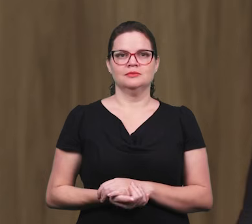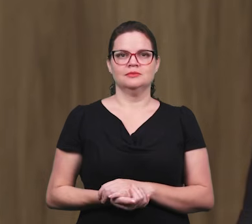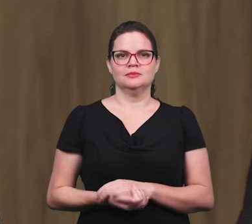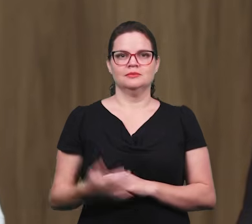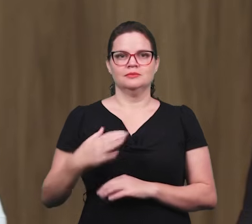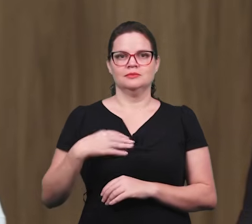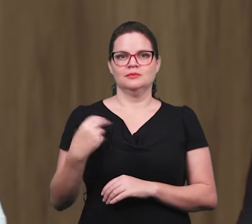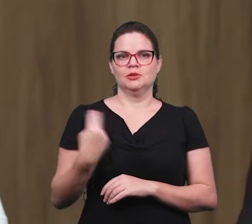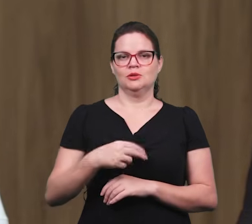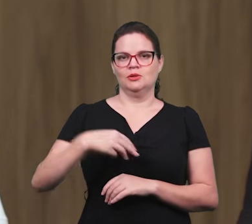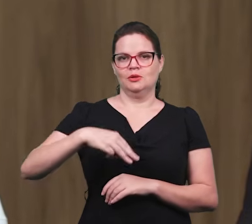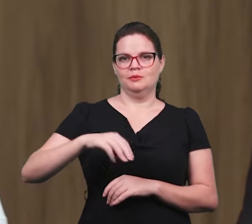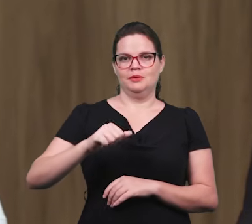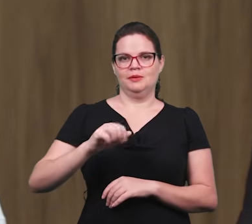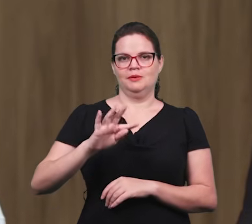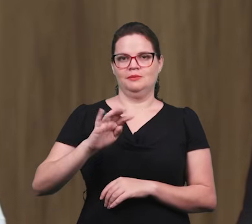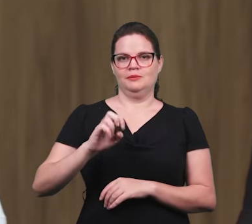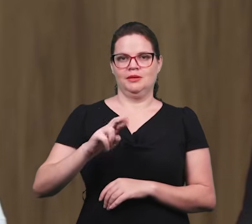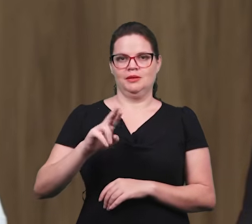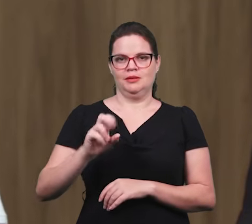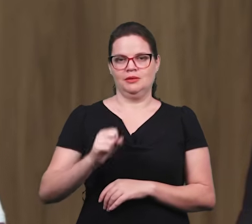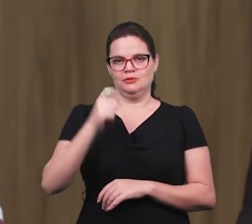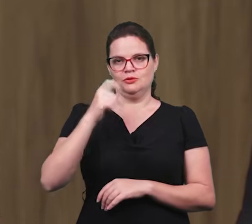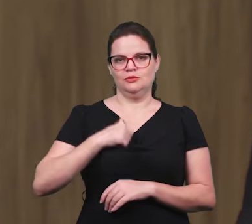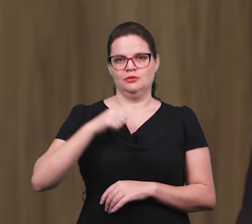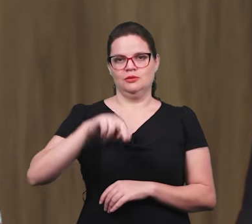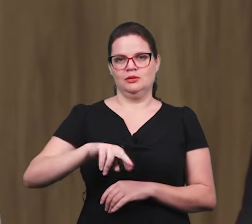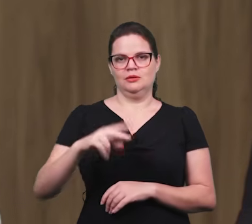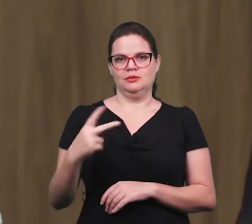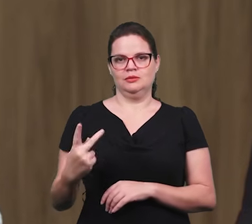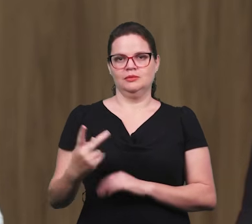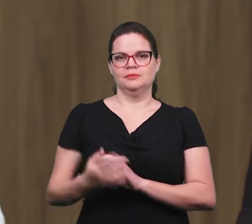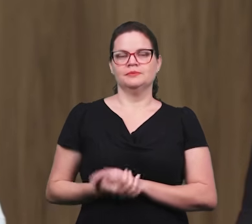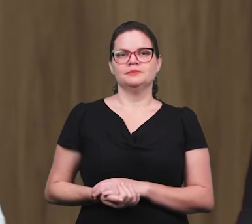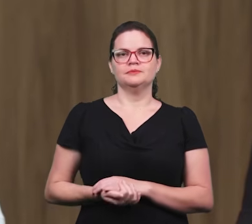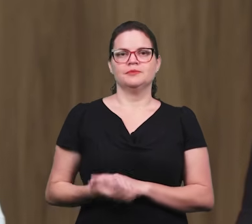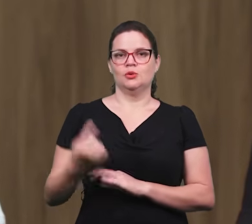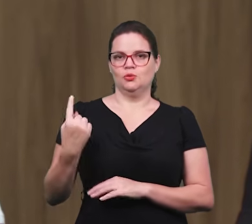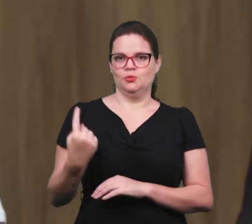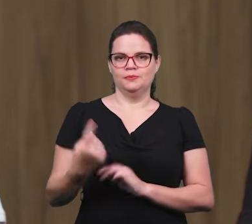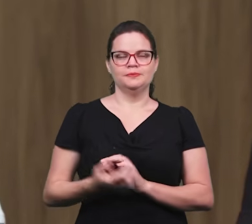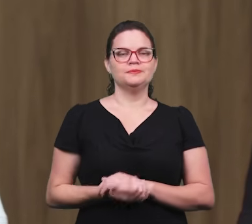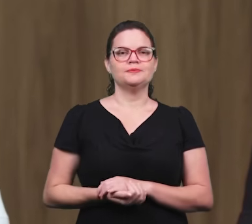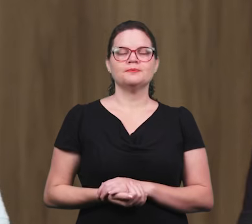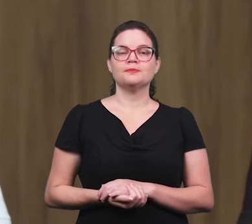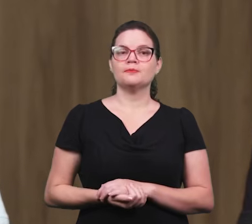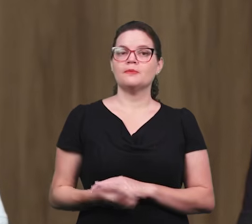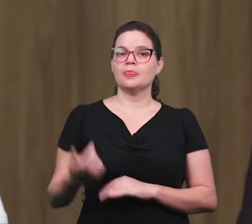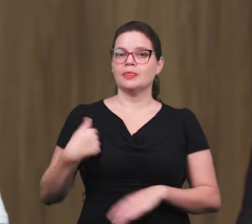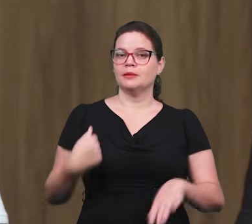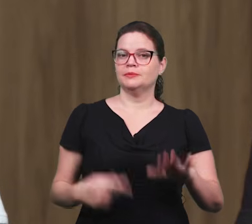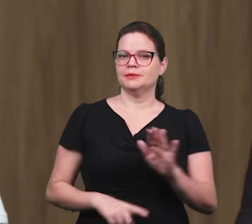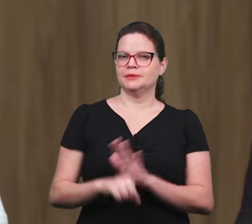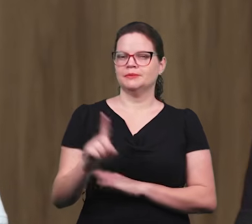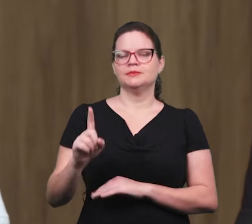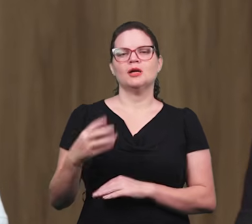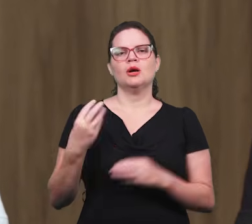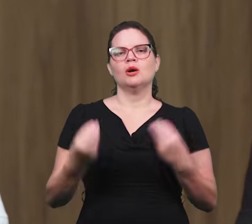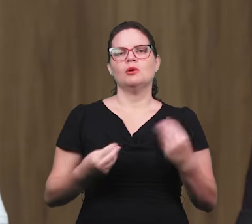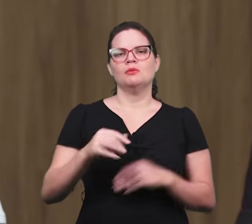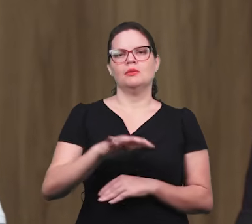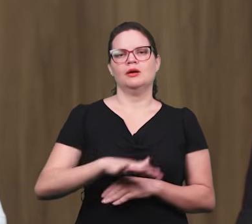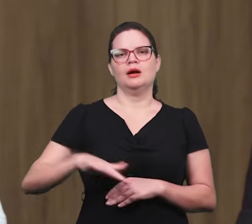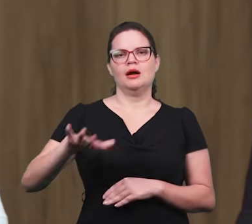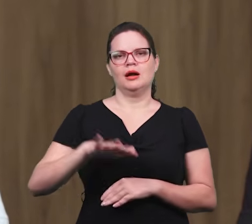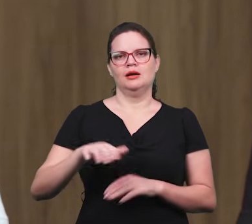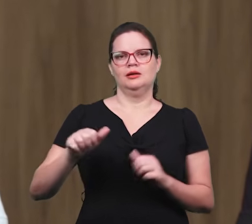chamo Matheus Daniel, sou da igreja de Novo Horizonte 1, Ministério do Pastor Top. E a minha pergunta é como que a área militar se adequa às